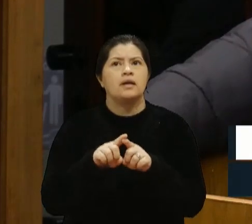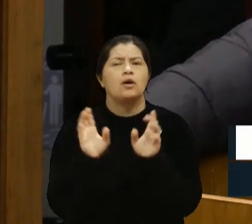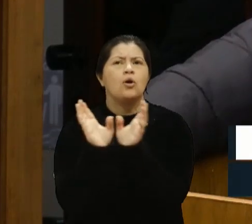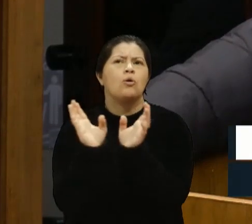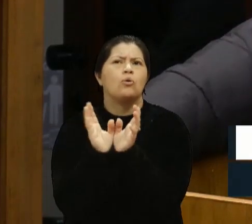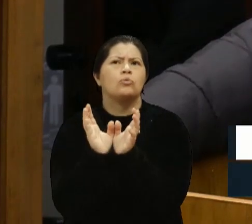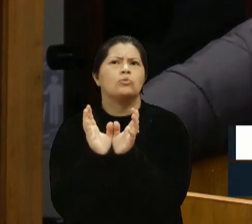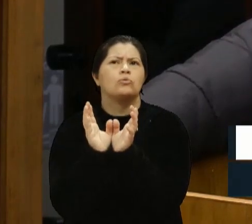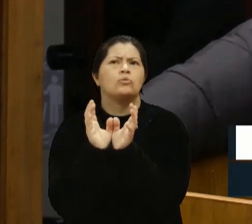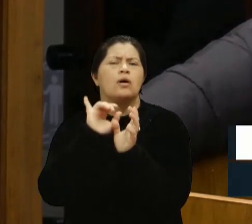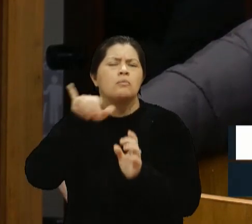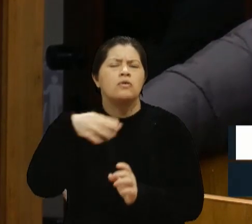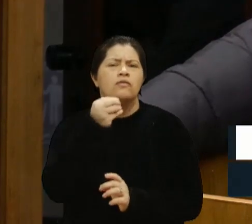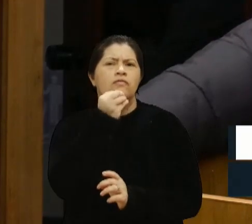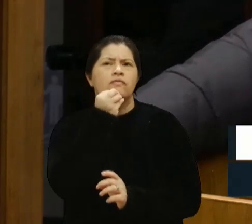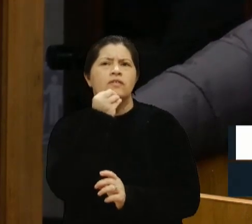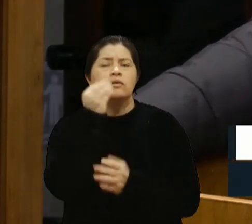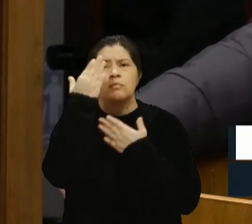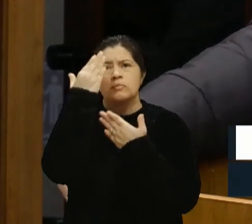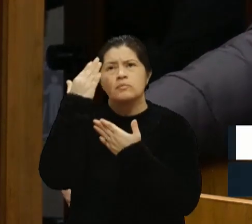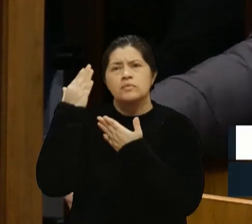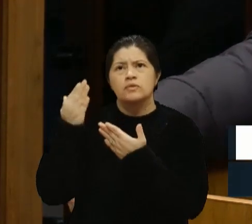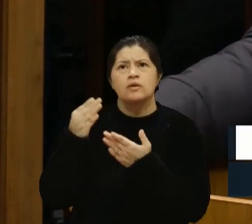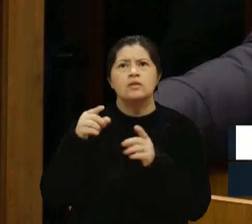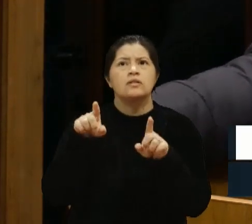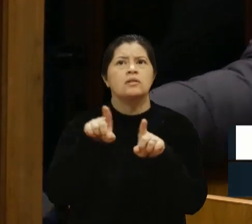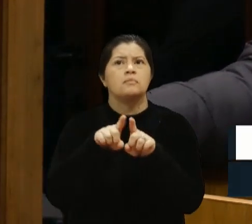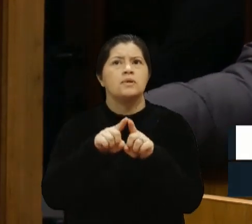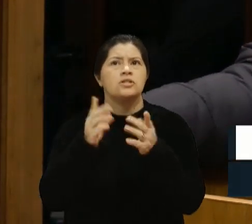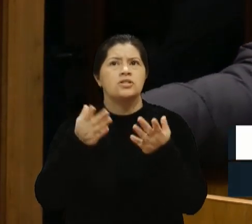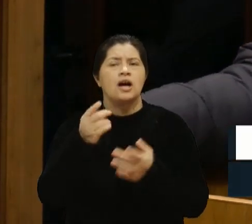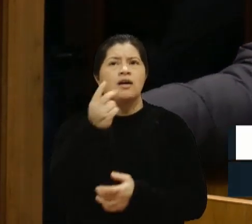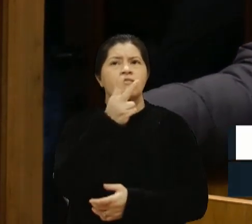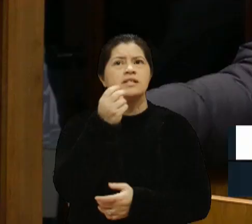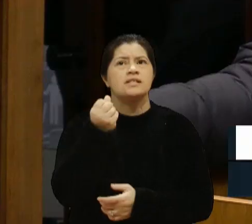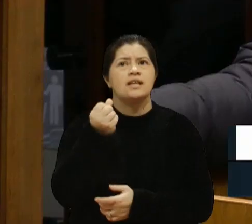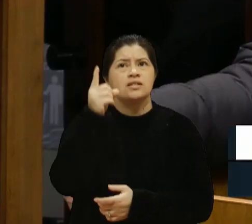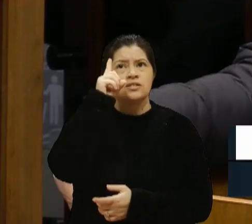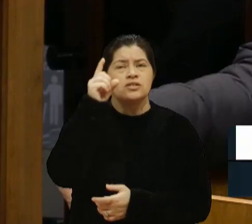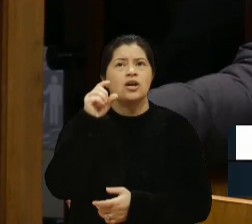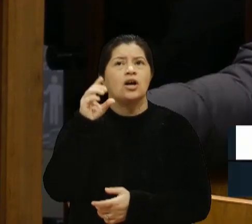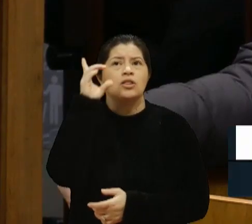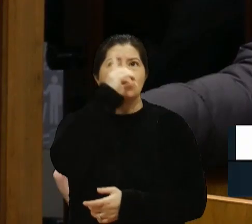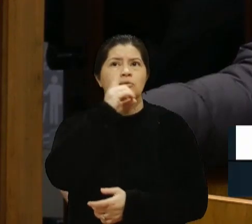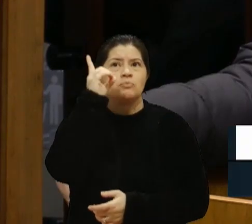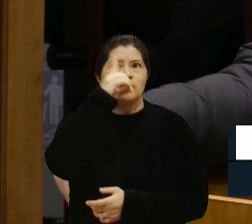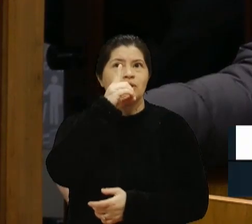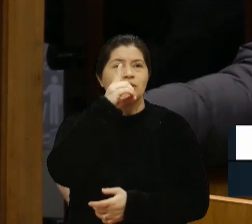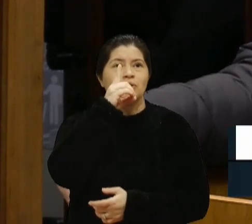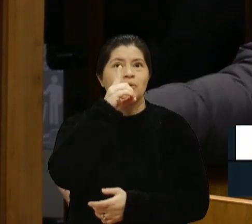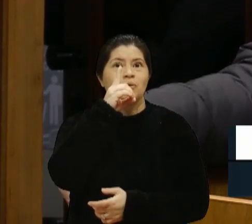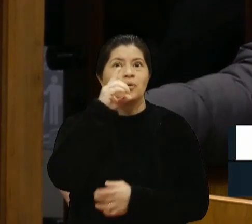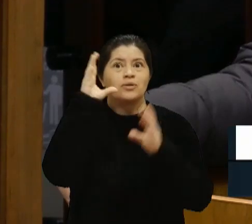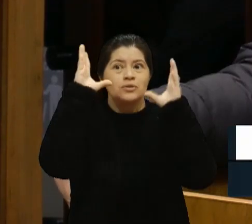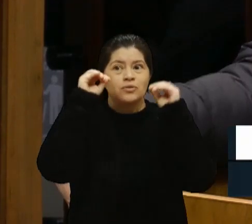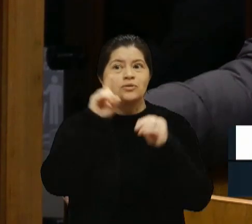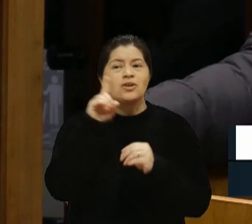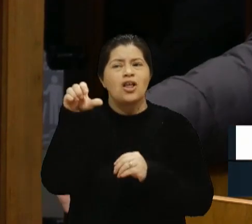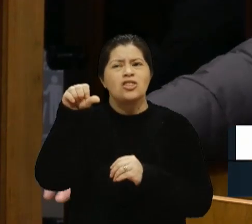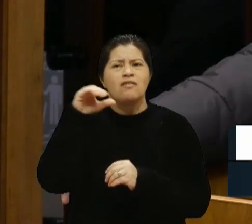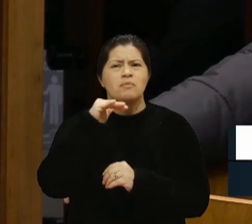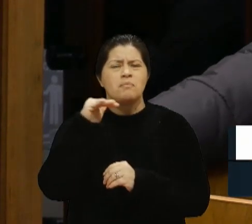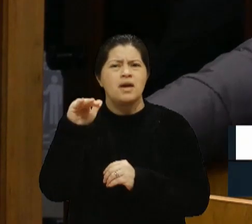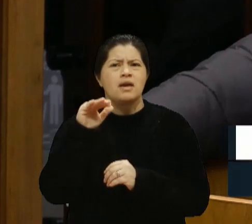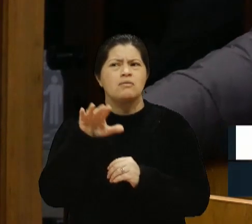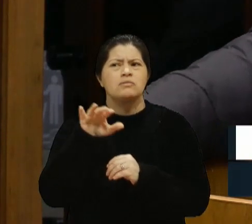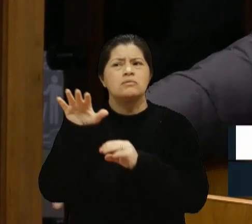equipes. Aproveito para agradecer mais uma vez aquilo que já citei aqui. Dia 26, um domingo à noite, o senhor atendeu uma chamada minha perto das 9h30, 10 horas,